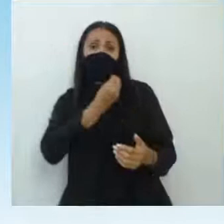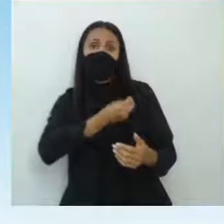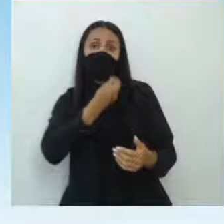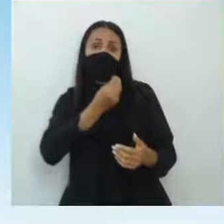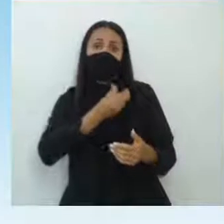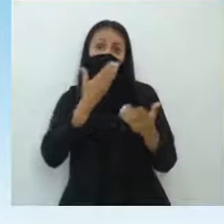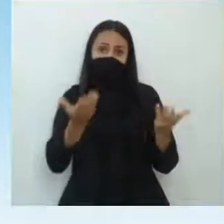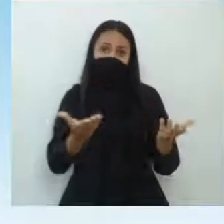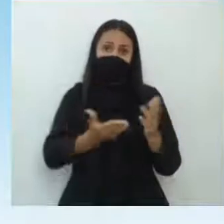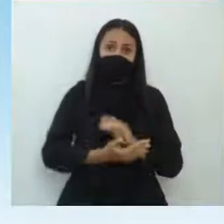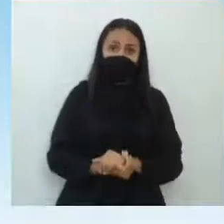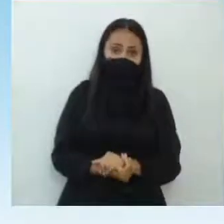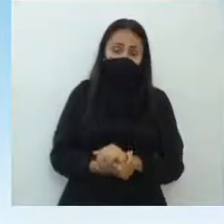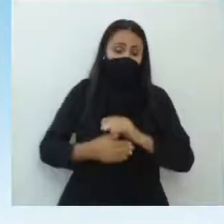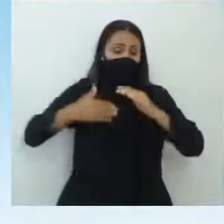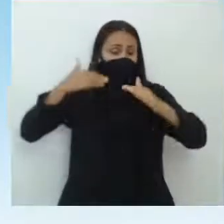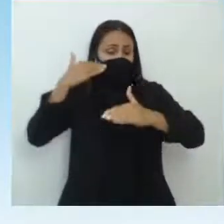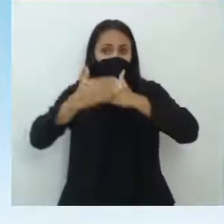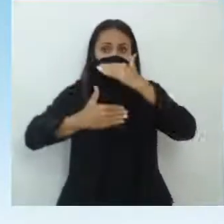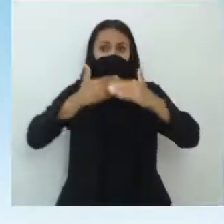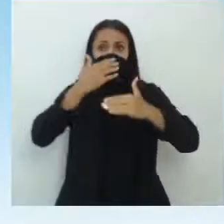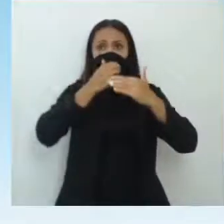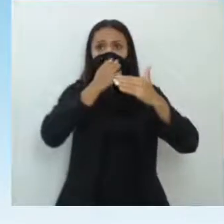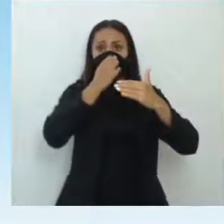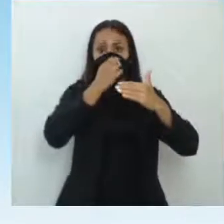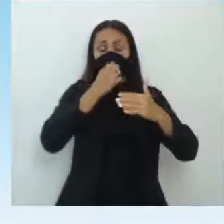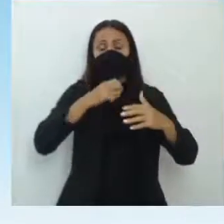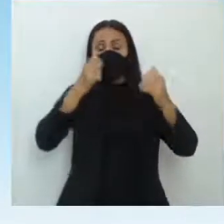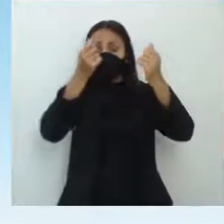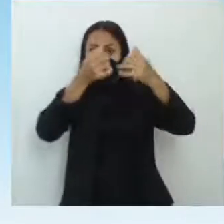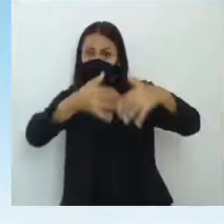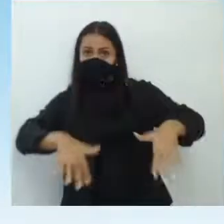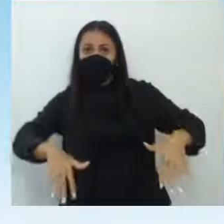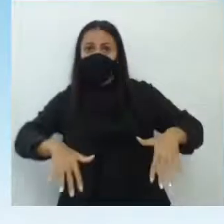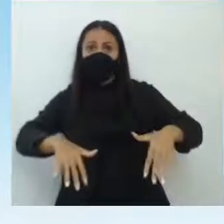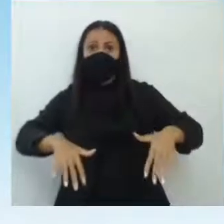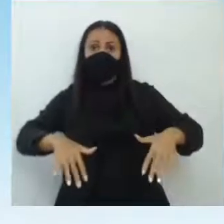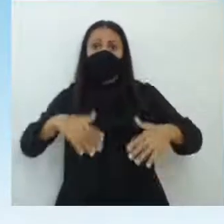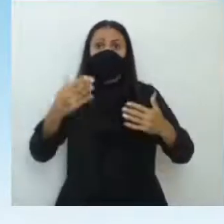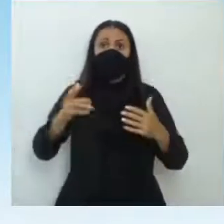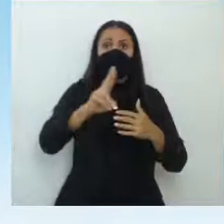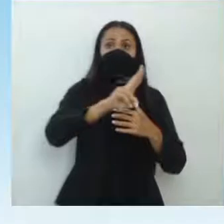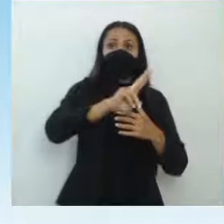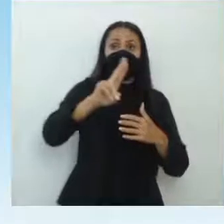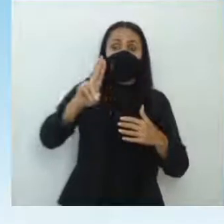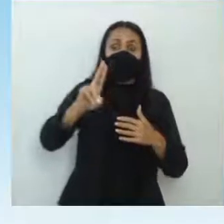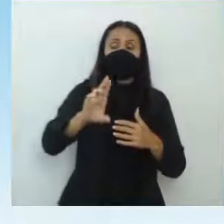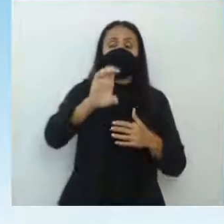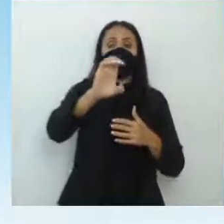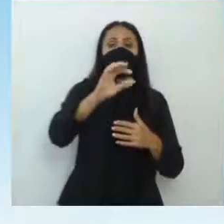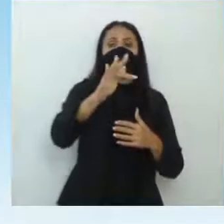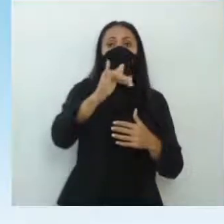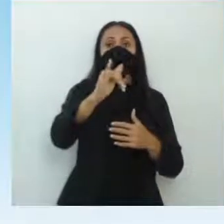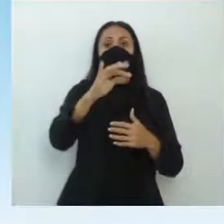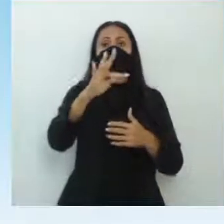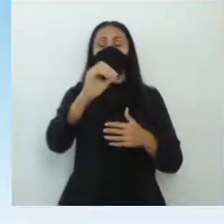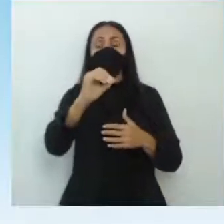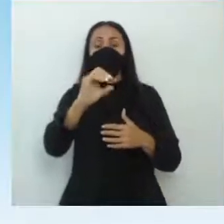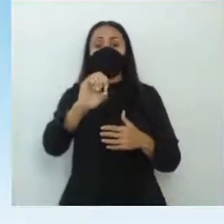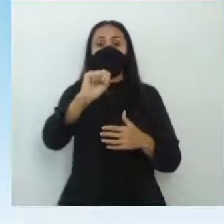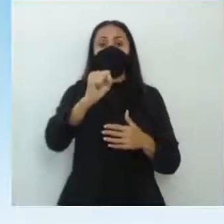vida. Esse processo que ele é natural, ele é chamado de efeito estufa. Portanto, se ele